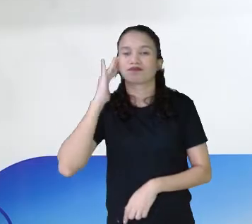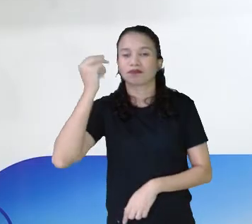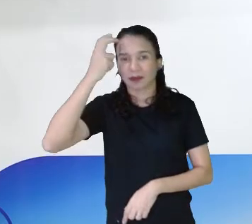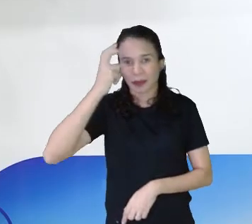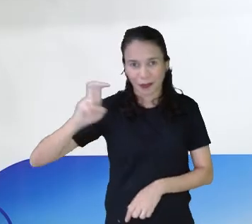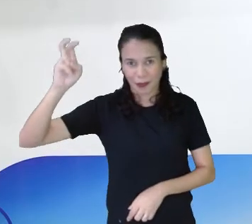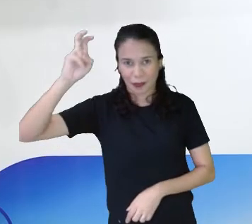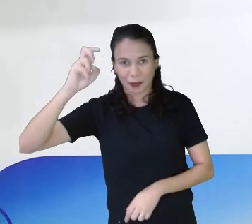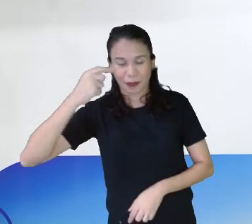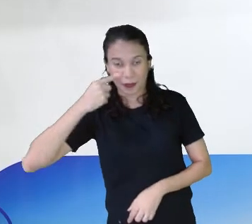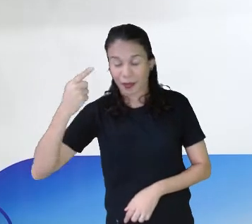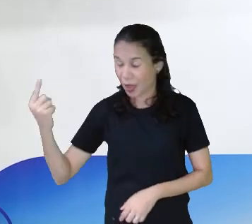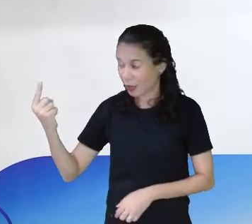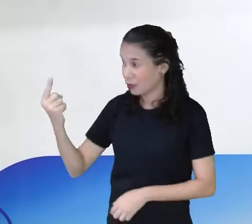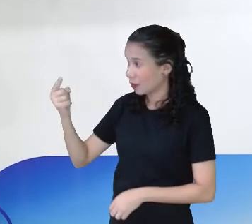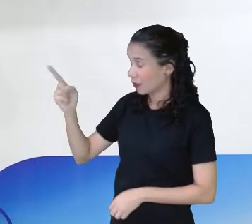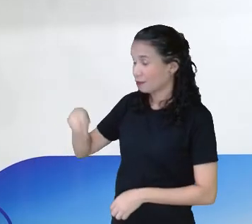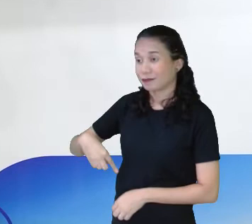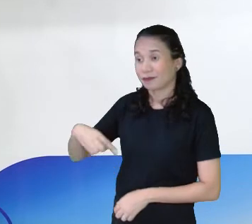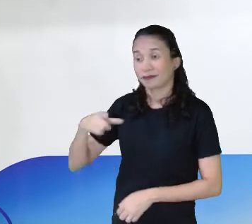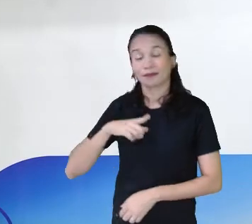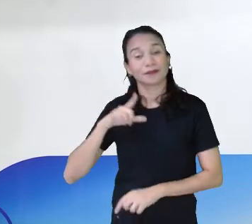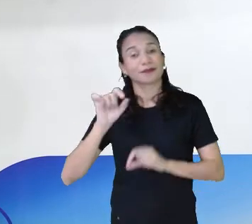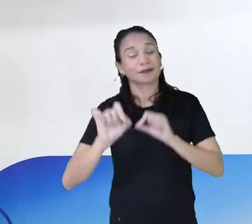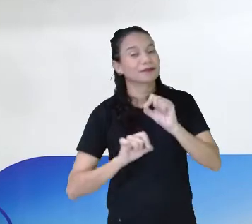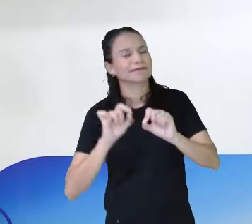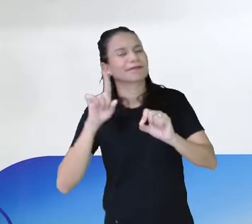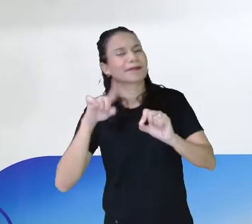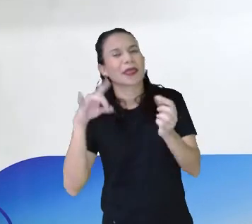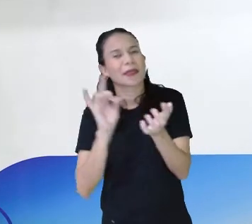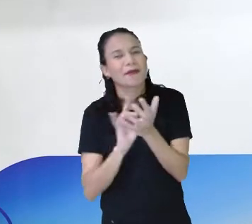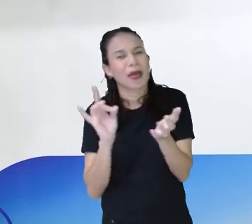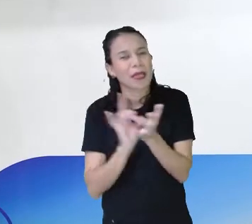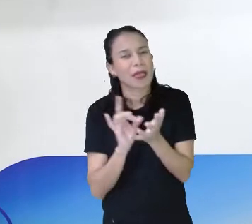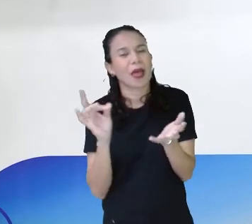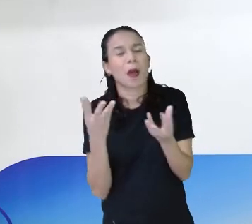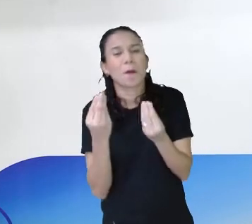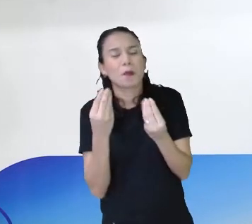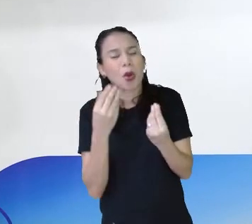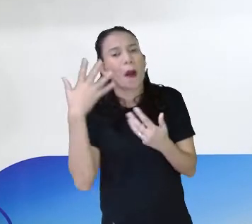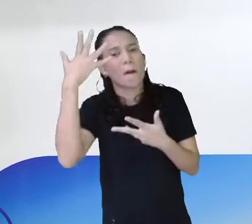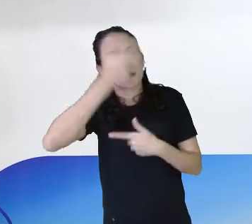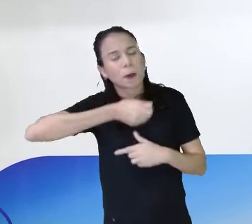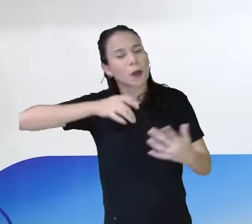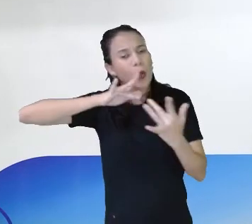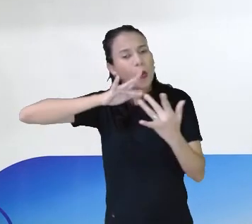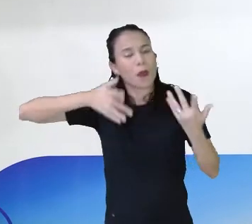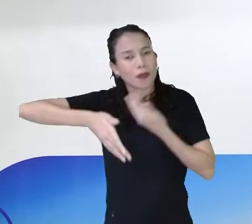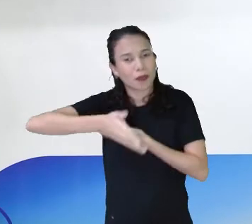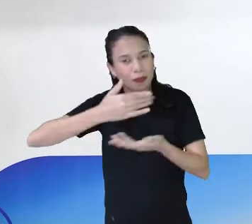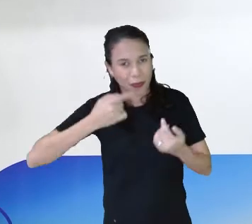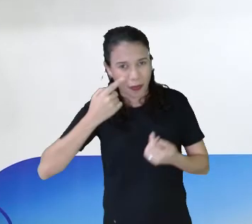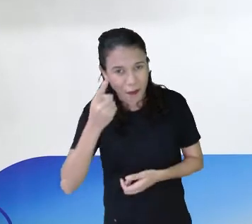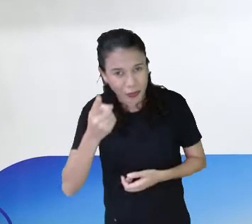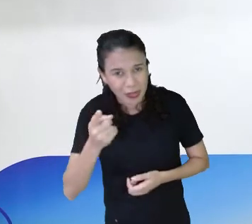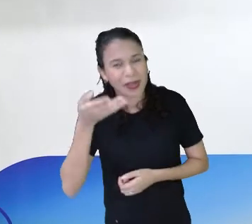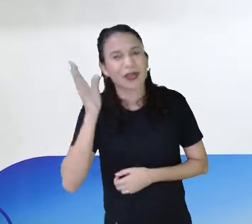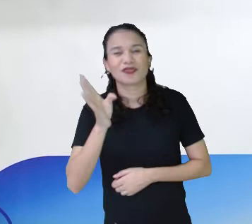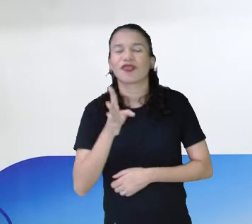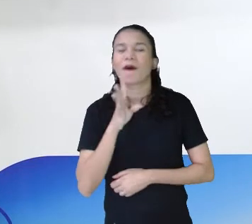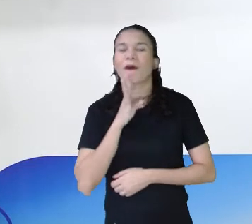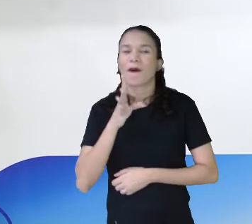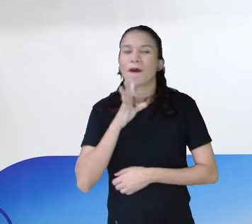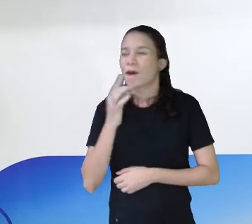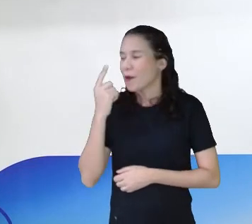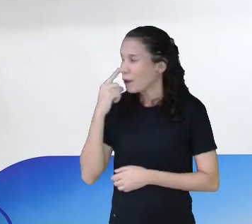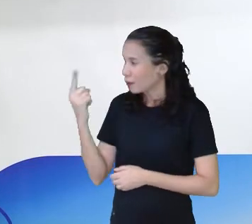cultura. O Museu do Cais do Sertão é um museu bastante interativo e eu acho que talvez vocês já conheçam